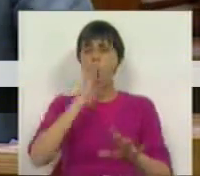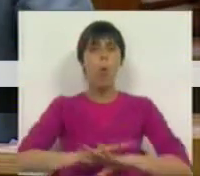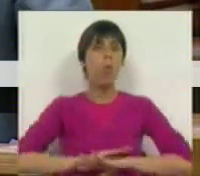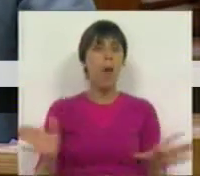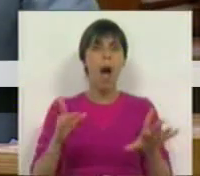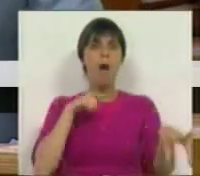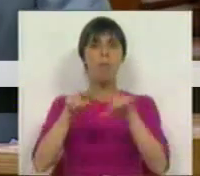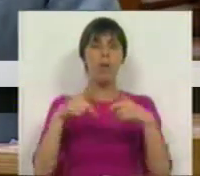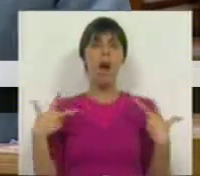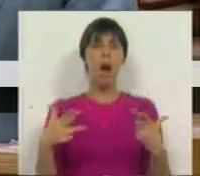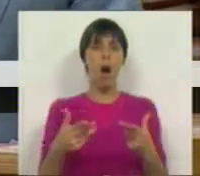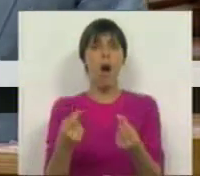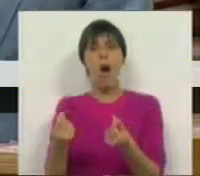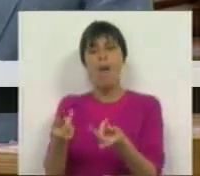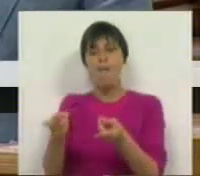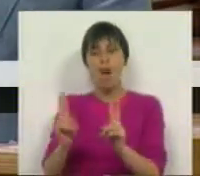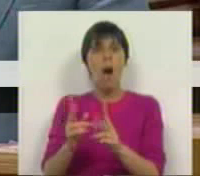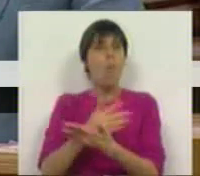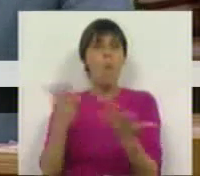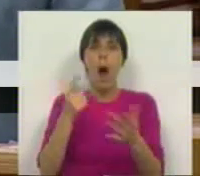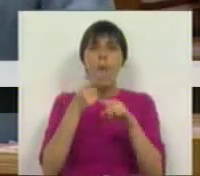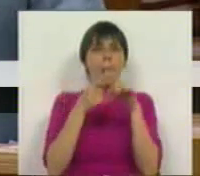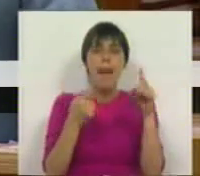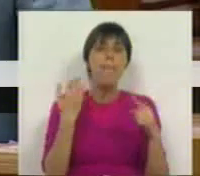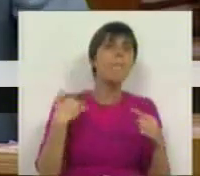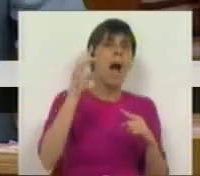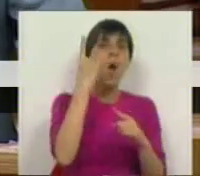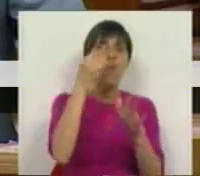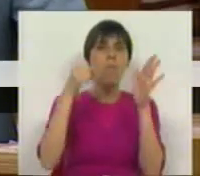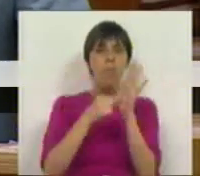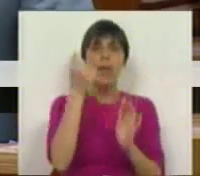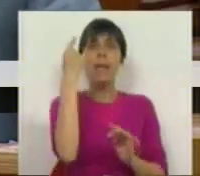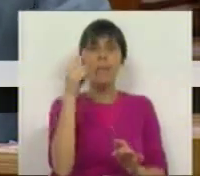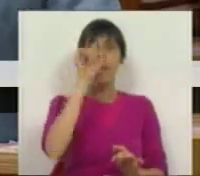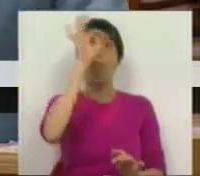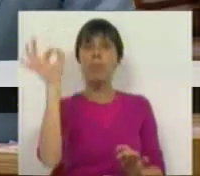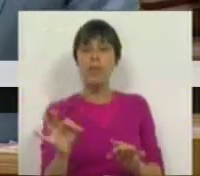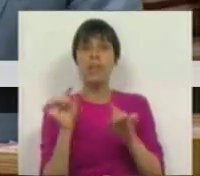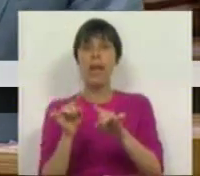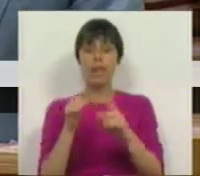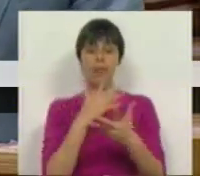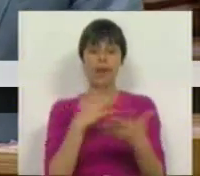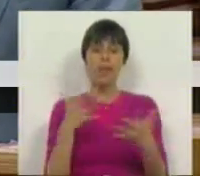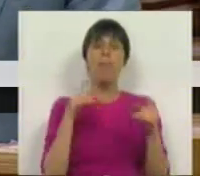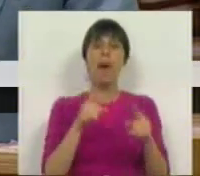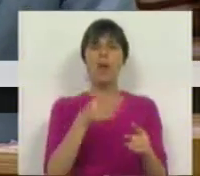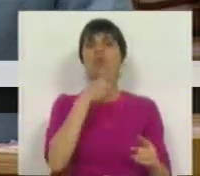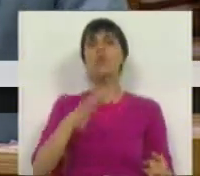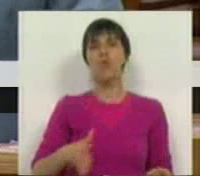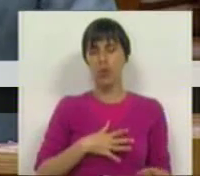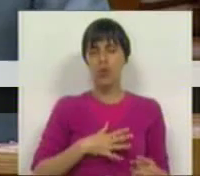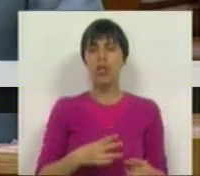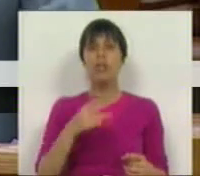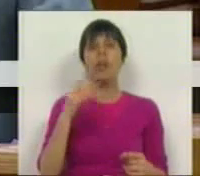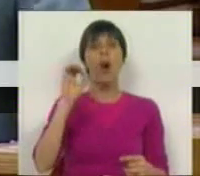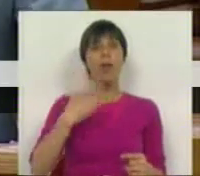esta política de austeridade. E não é meio ponto, é mais de 1,5 ponto percentual que esta maioria nos diz, pela voz